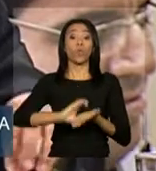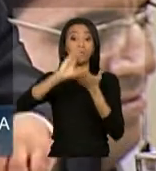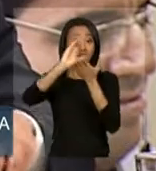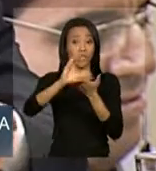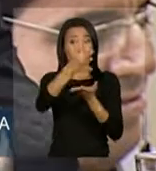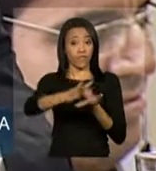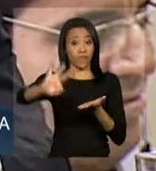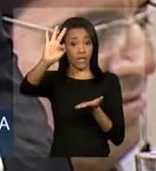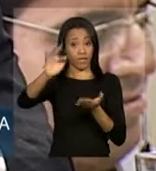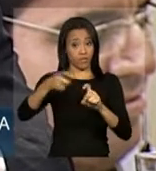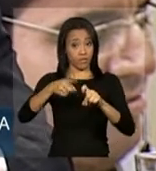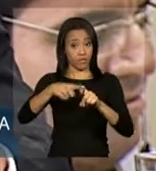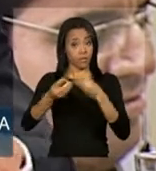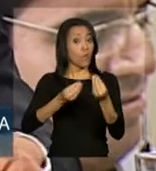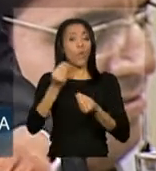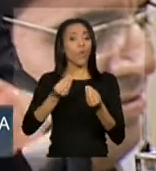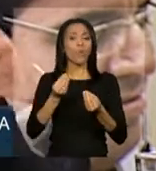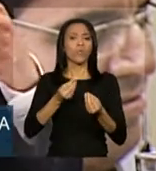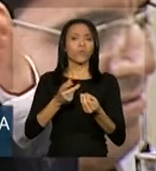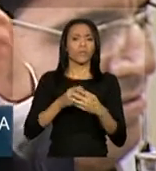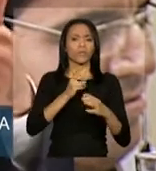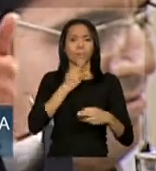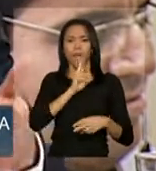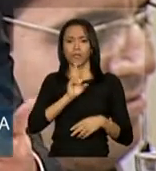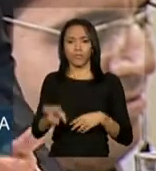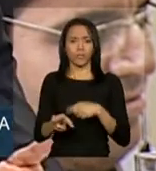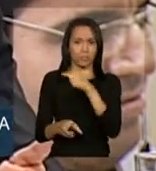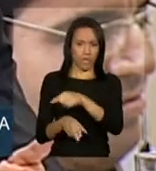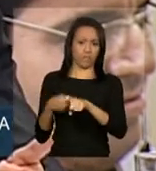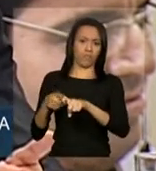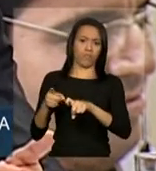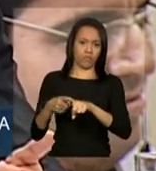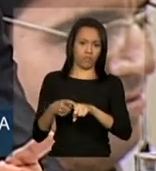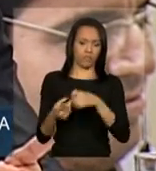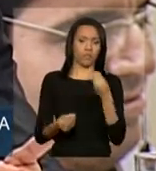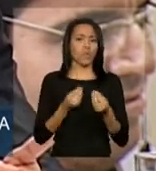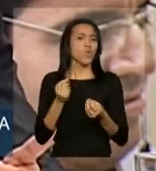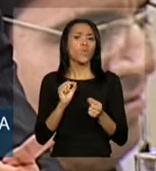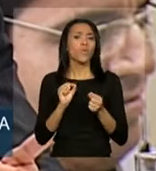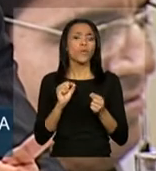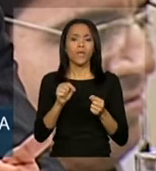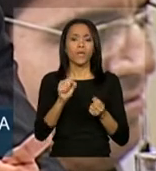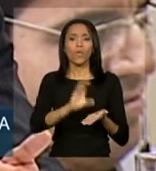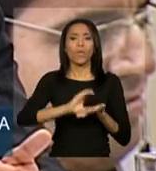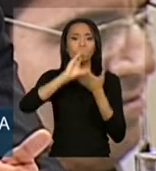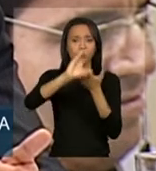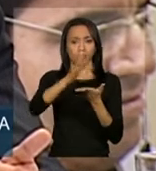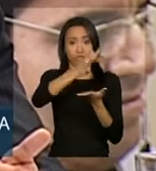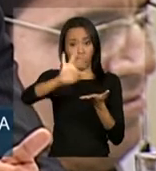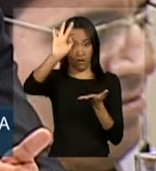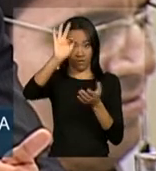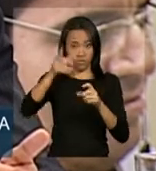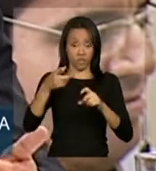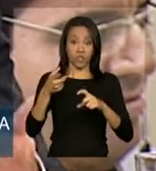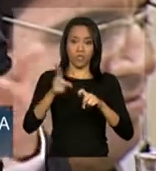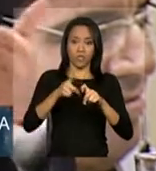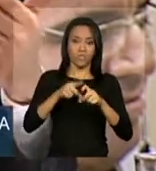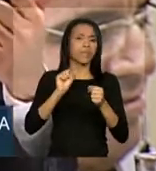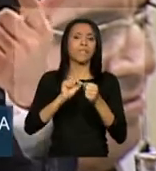de como tratar esse profissional para saber o que que o Conselho Federal de Medicina tá fazendo né em relação a